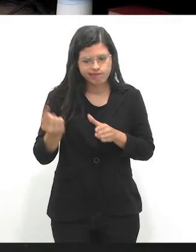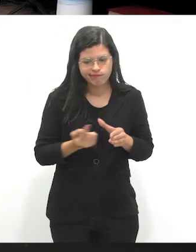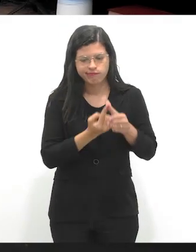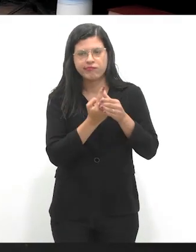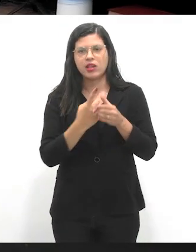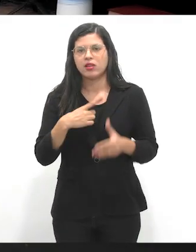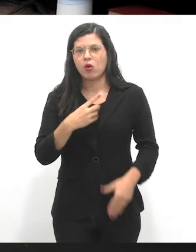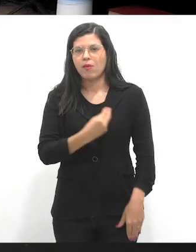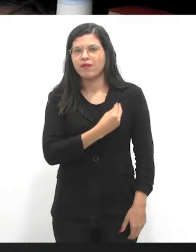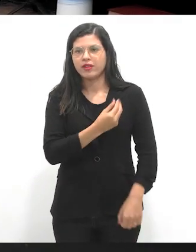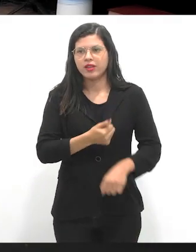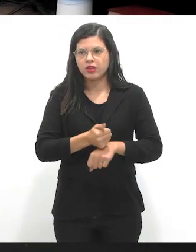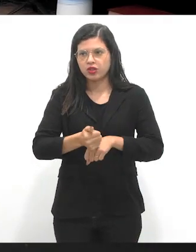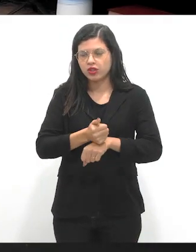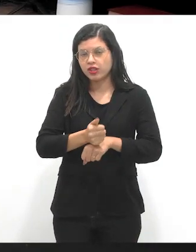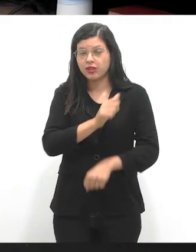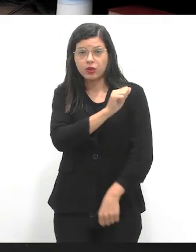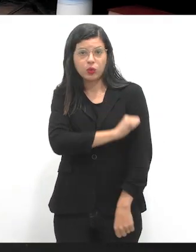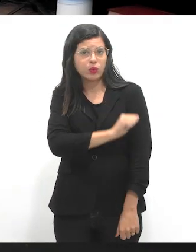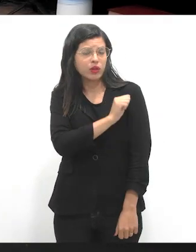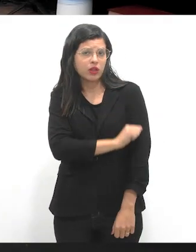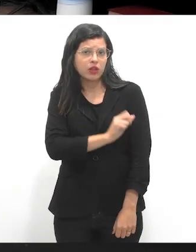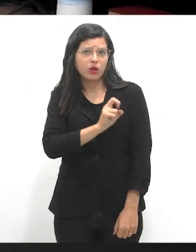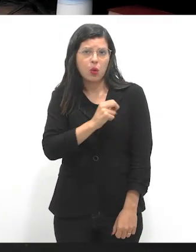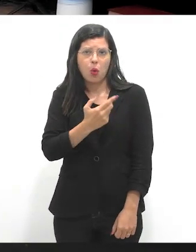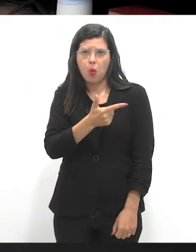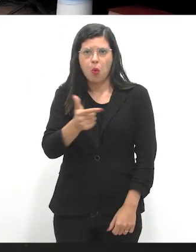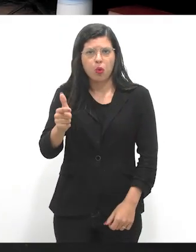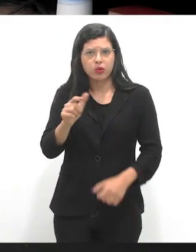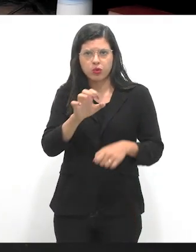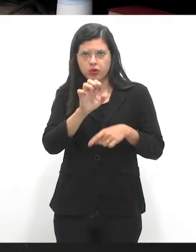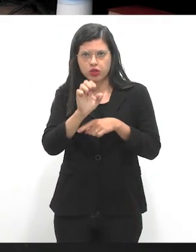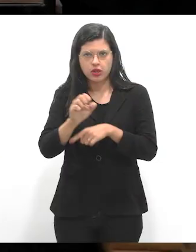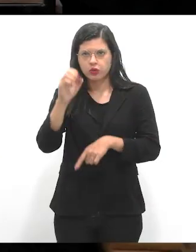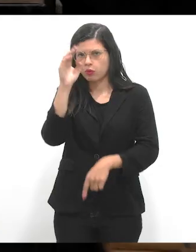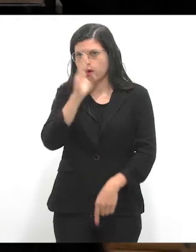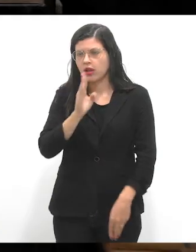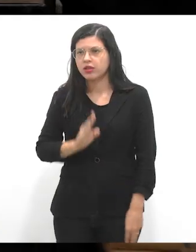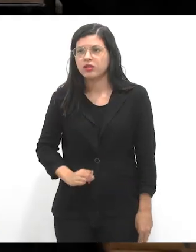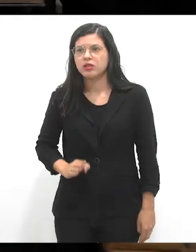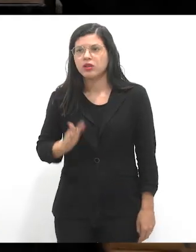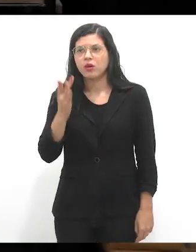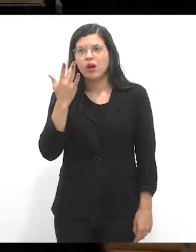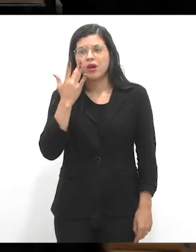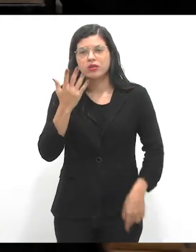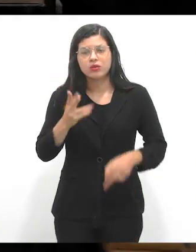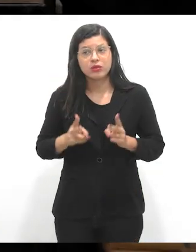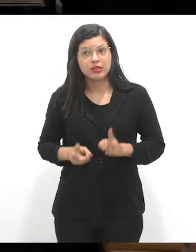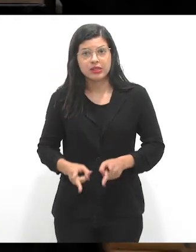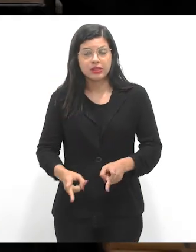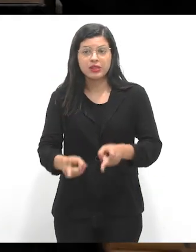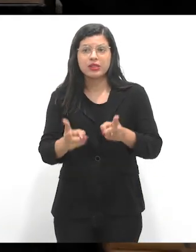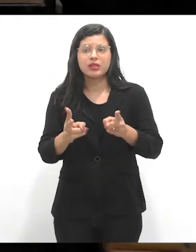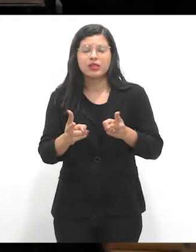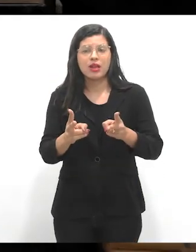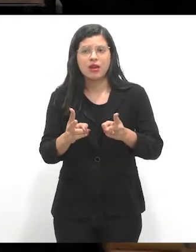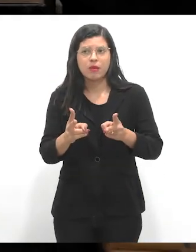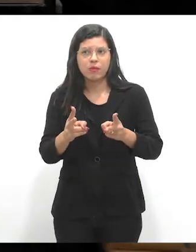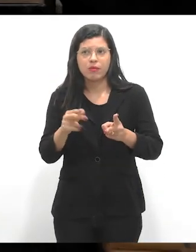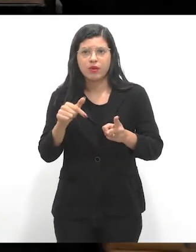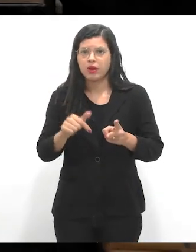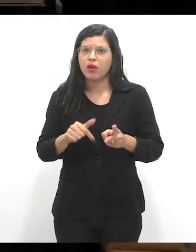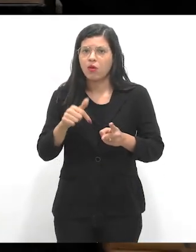uma vida digna no Rio, seja em outro estado do Brasil, né? Eu acho que isso sempre é uma questão,